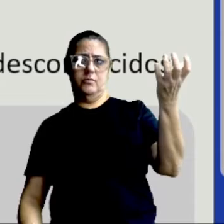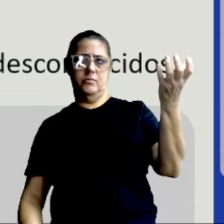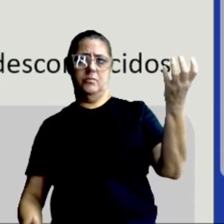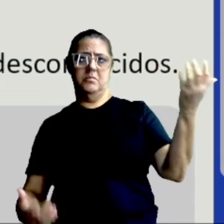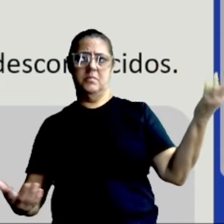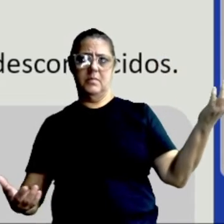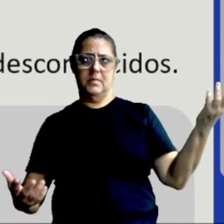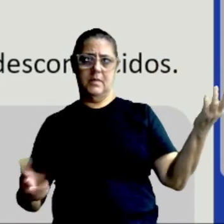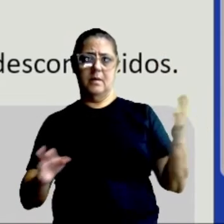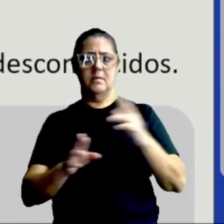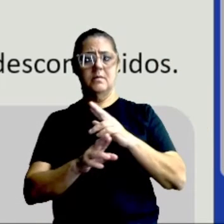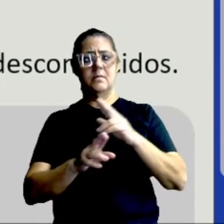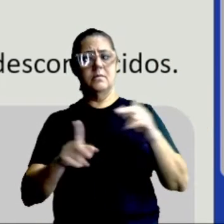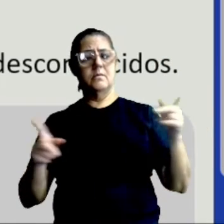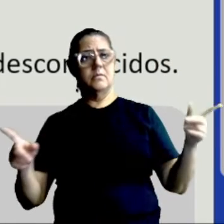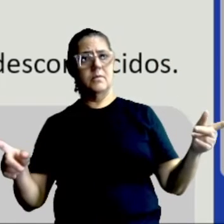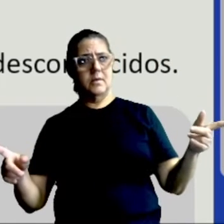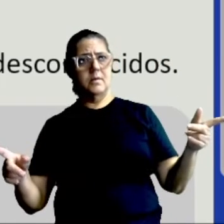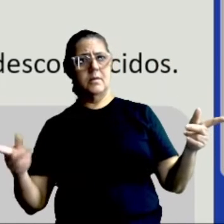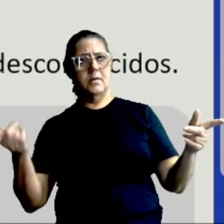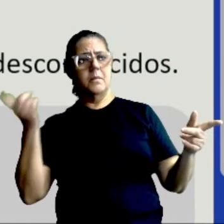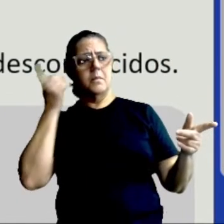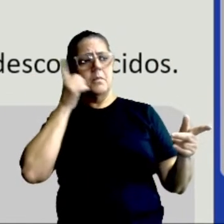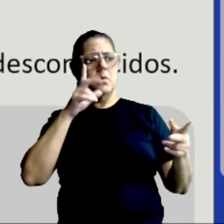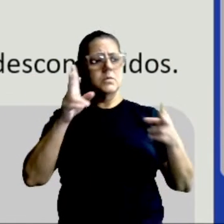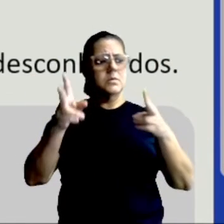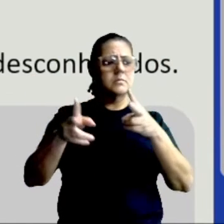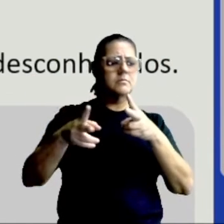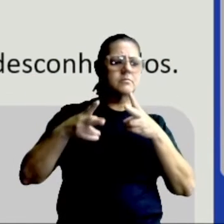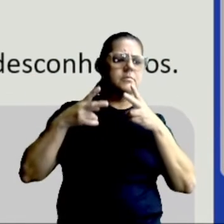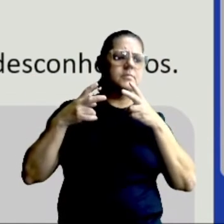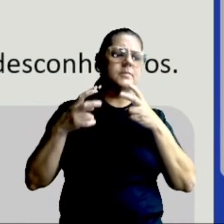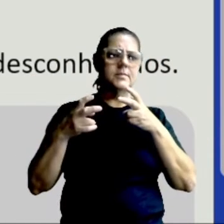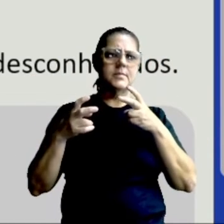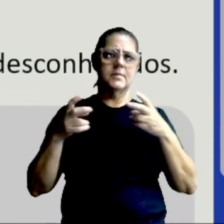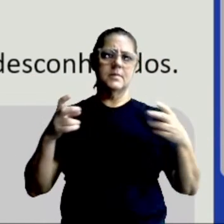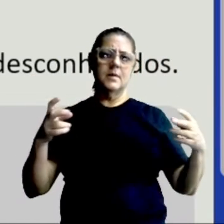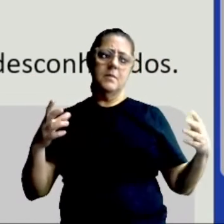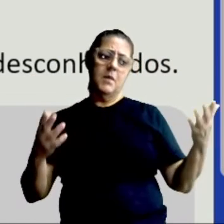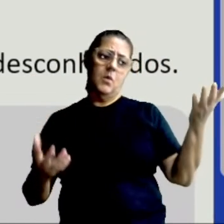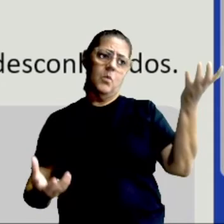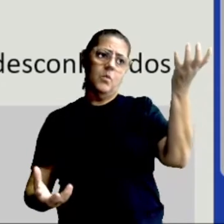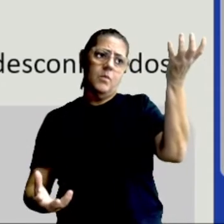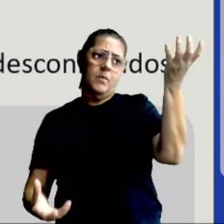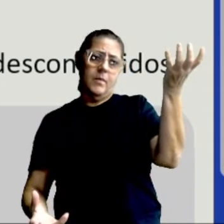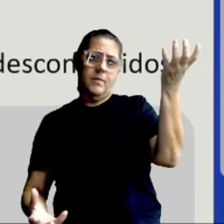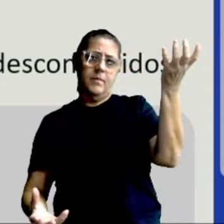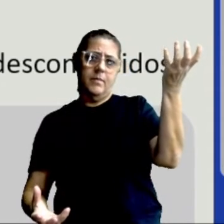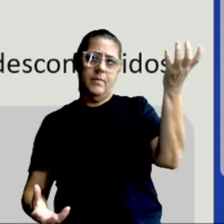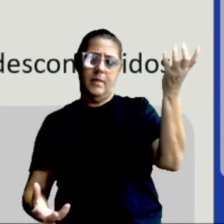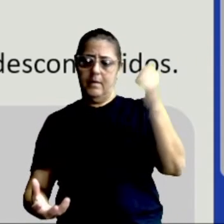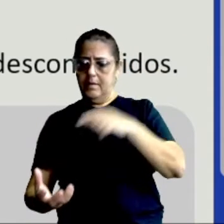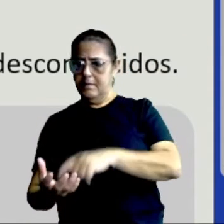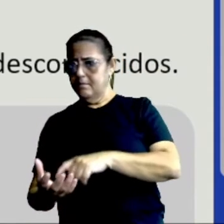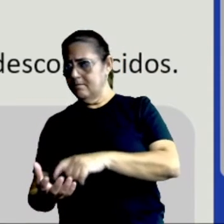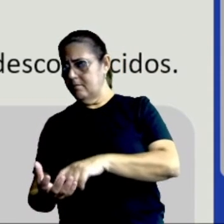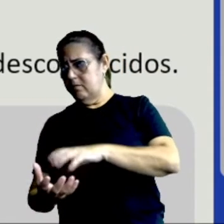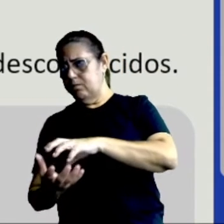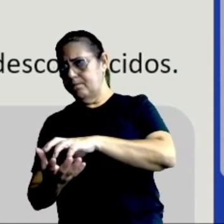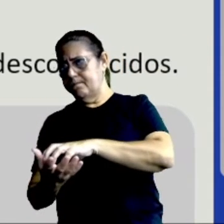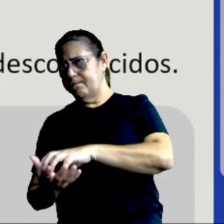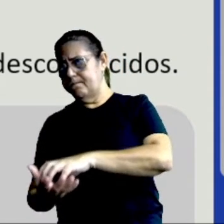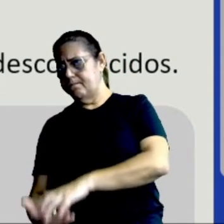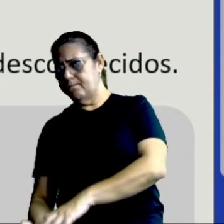pessoas. Vocês conseguem perceber que este prato daqui, ele está mais baixo do que